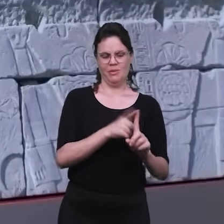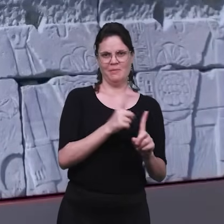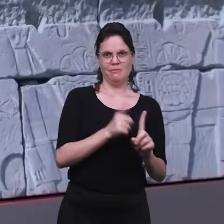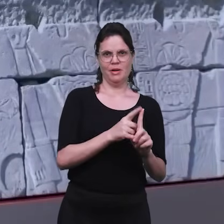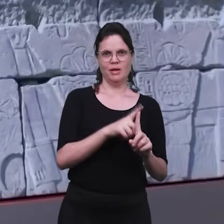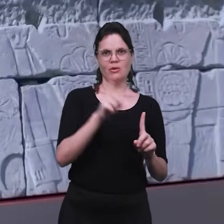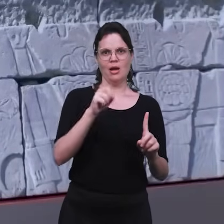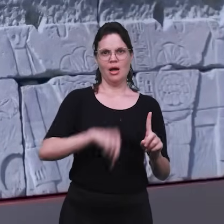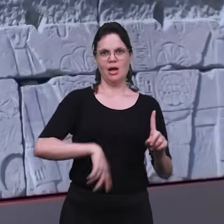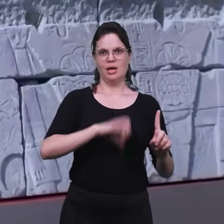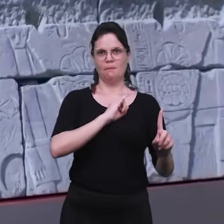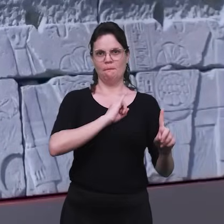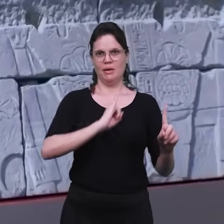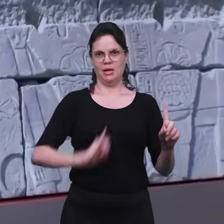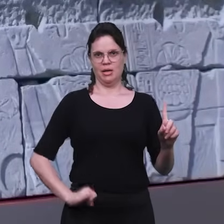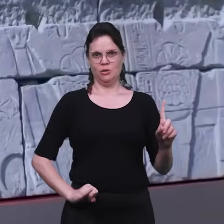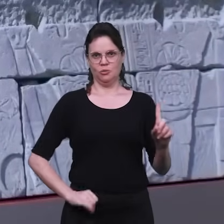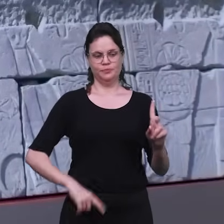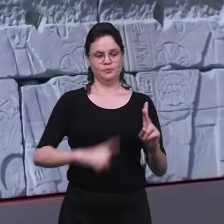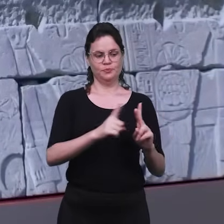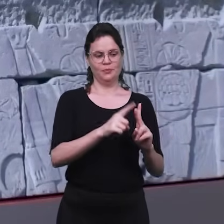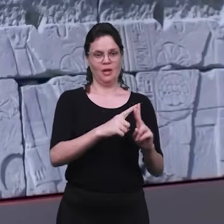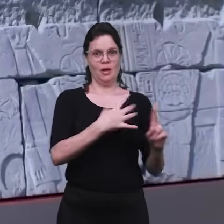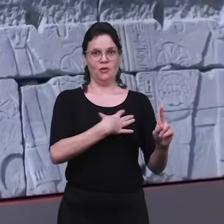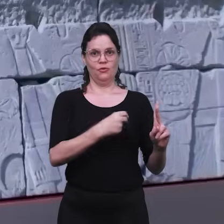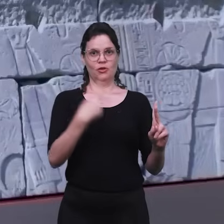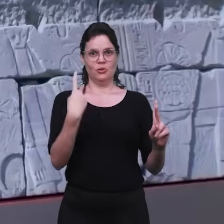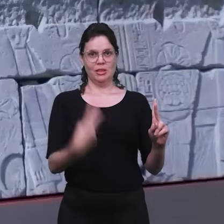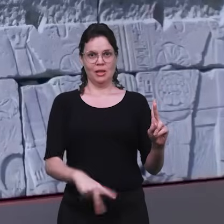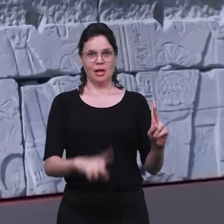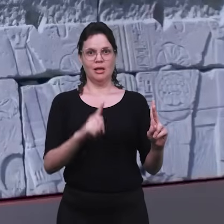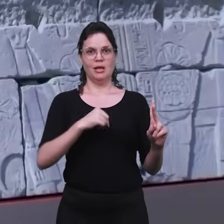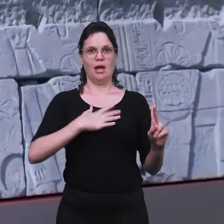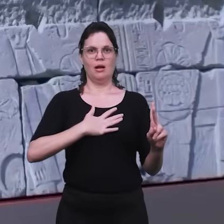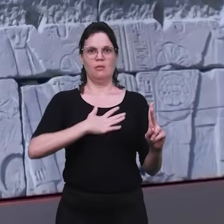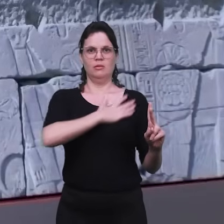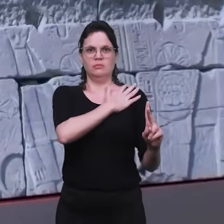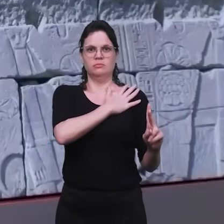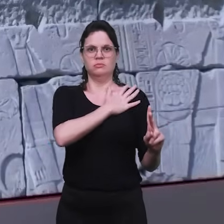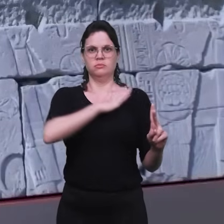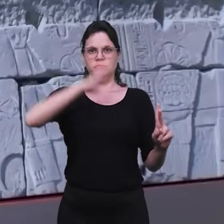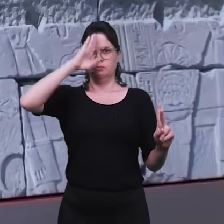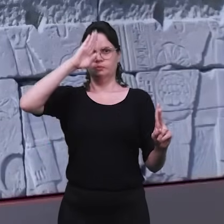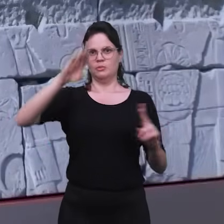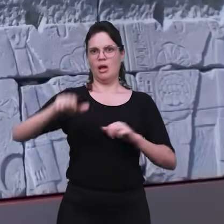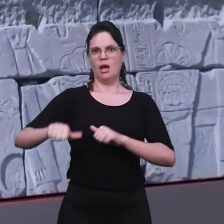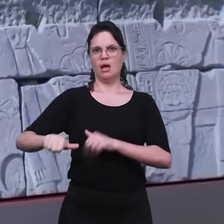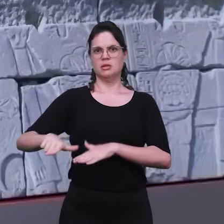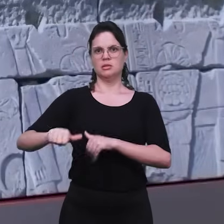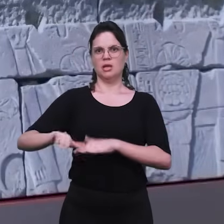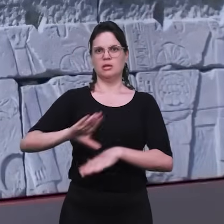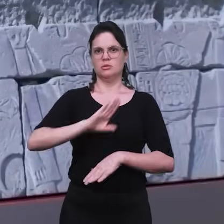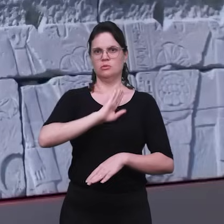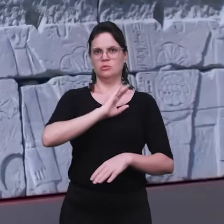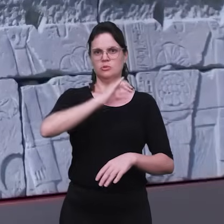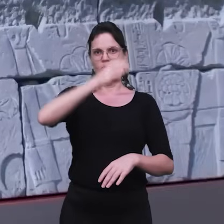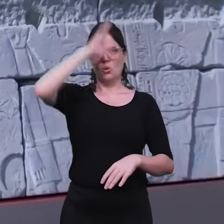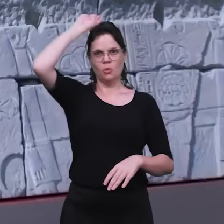o comandante do exército romano. E eles cercam Jerusalém,